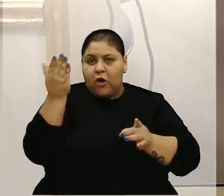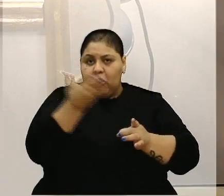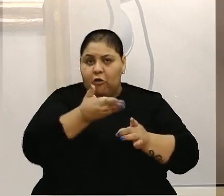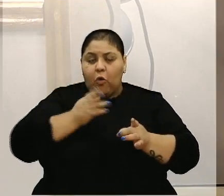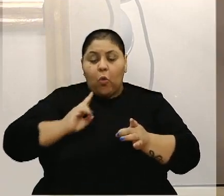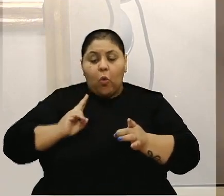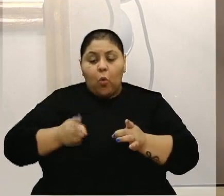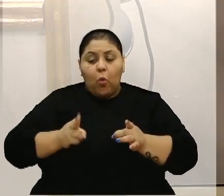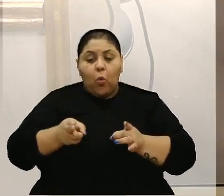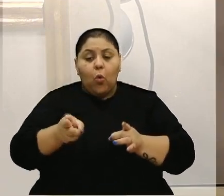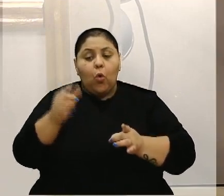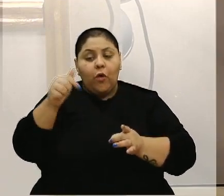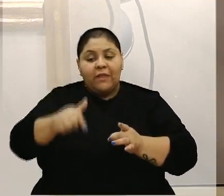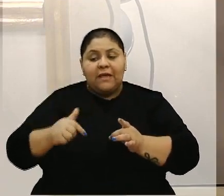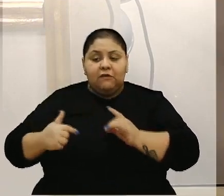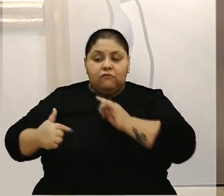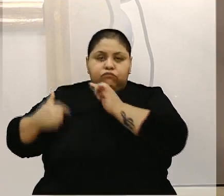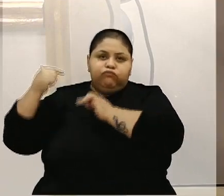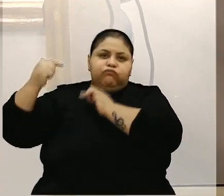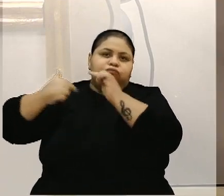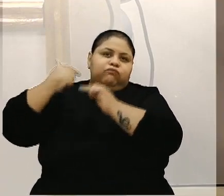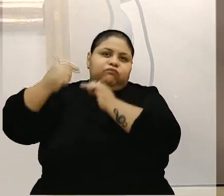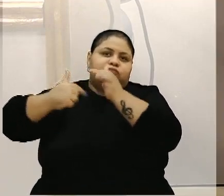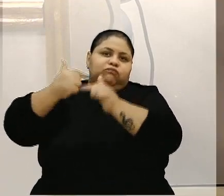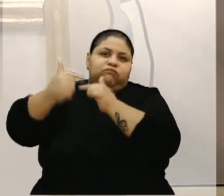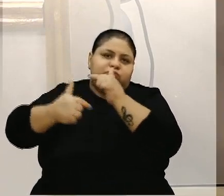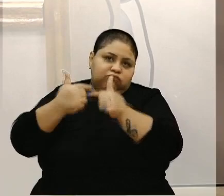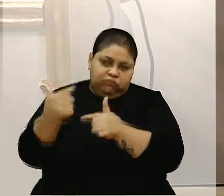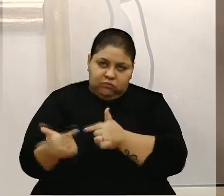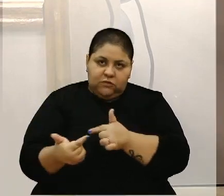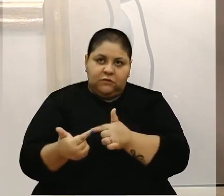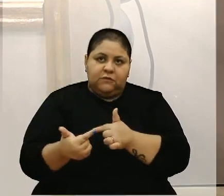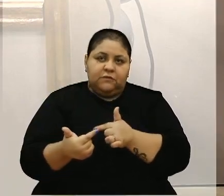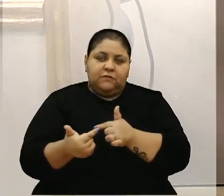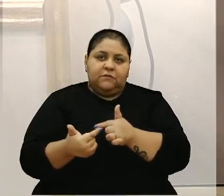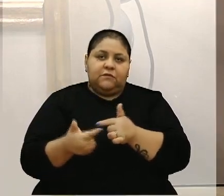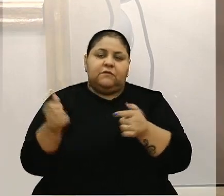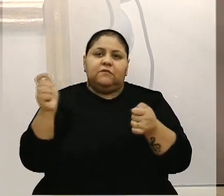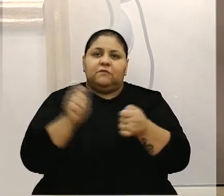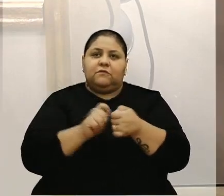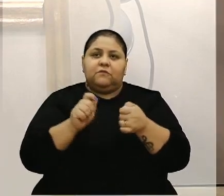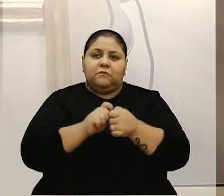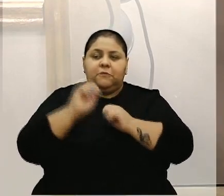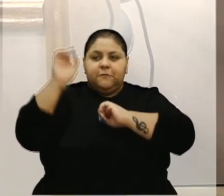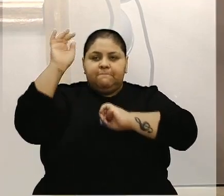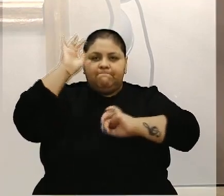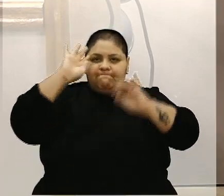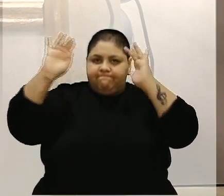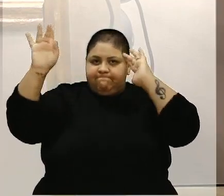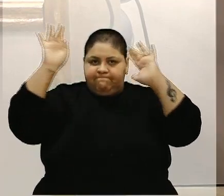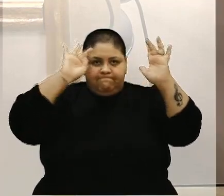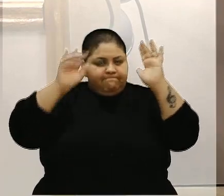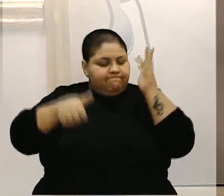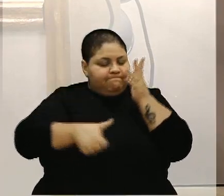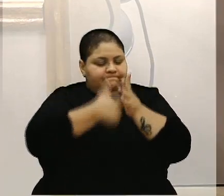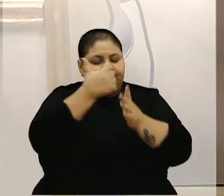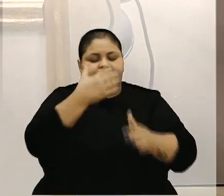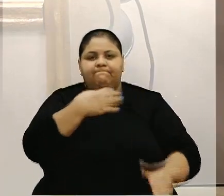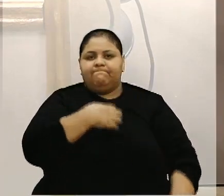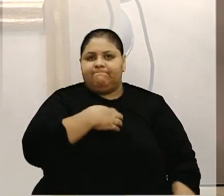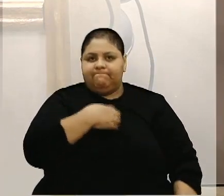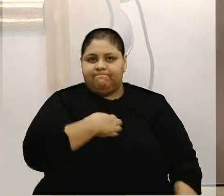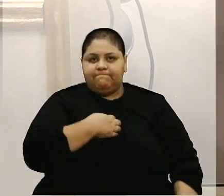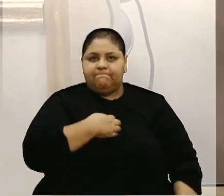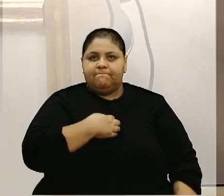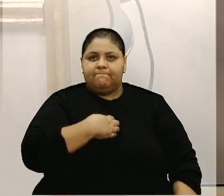continue nessa caminhada exitosa e que realize os seus sonhos da melhor forma